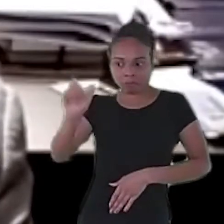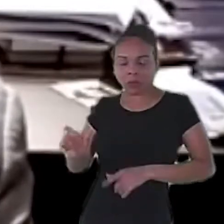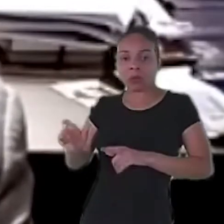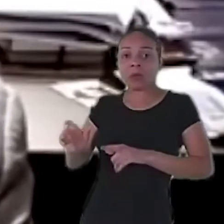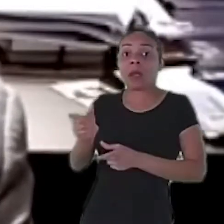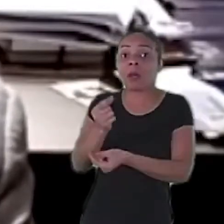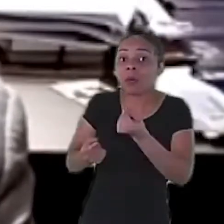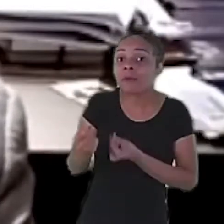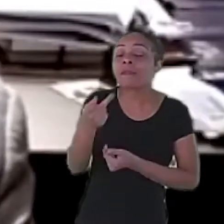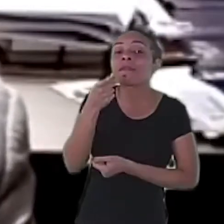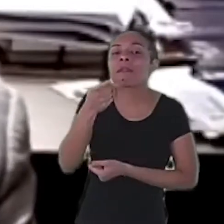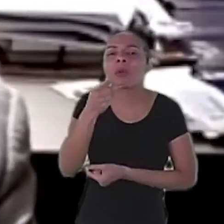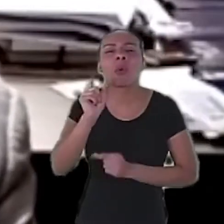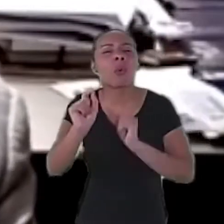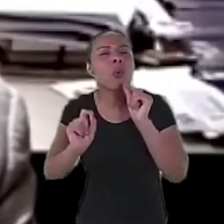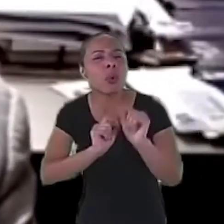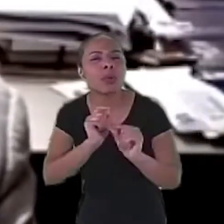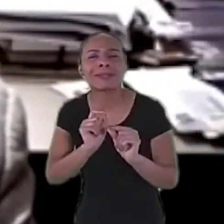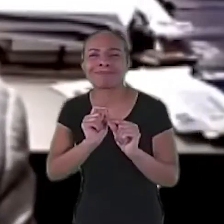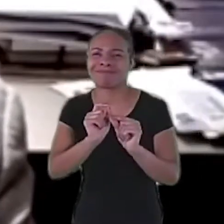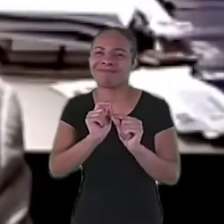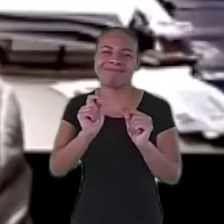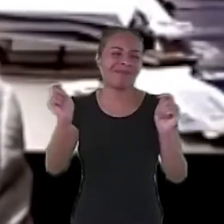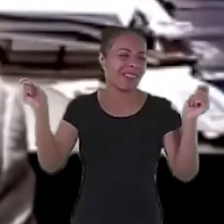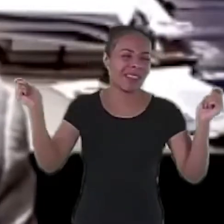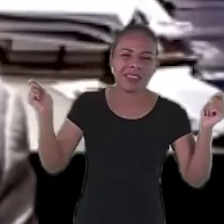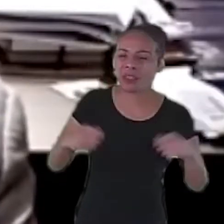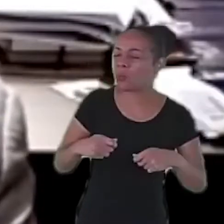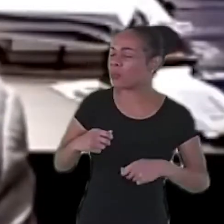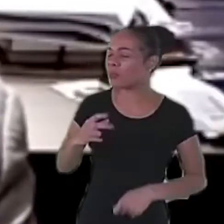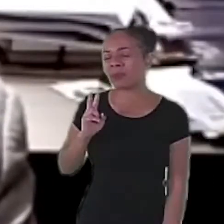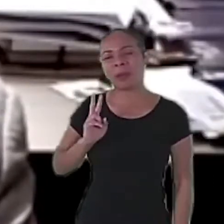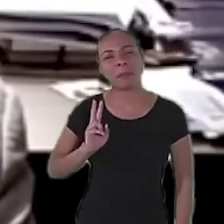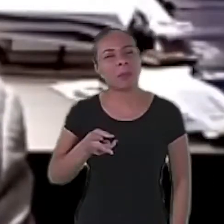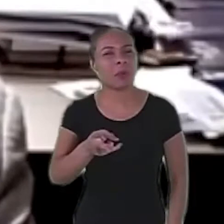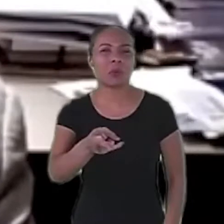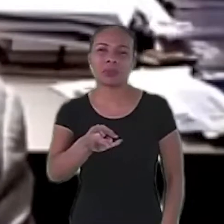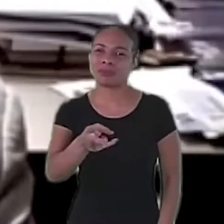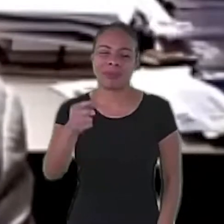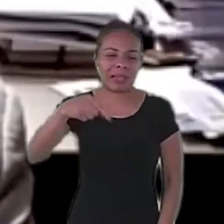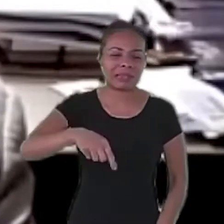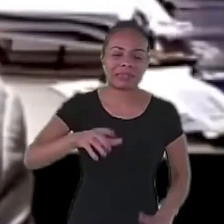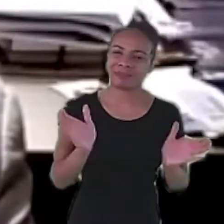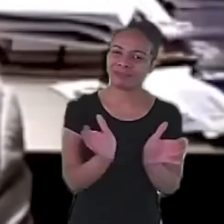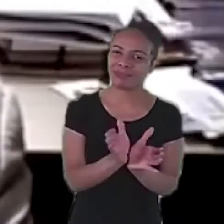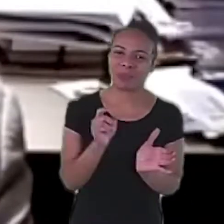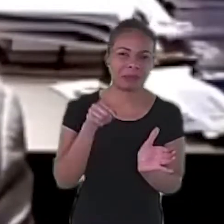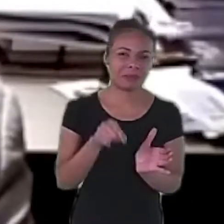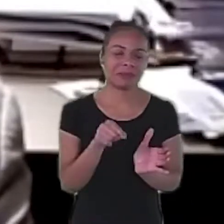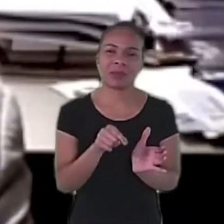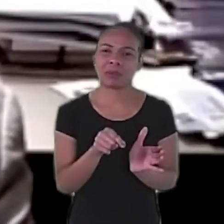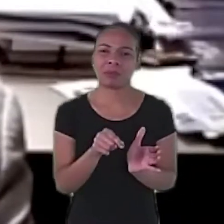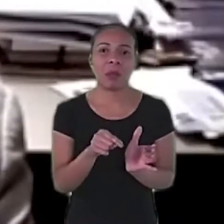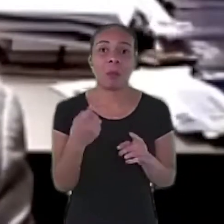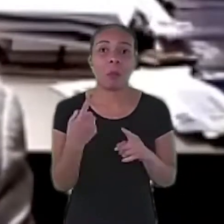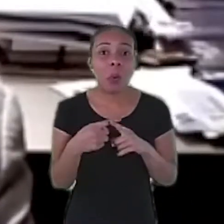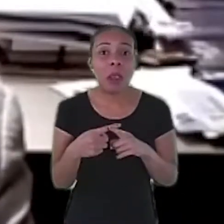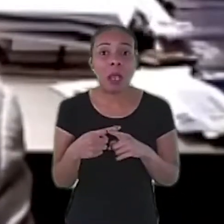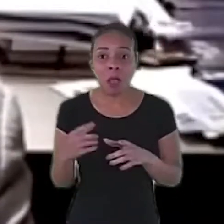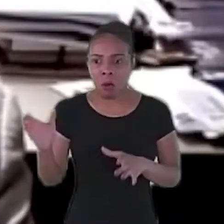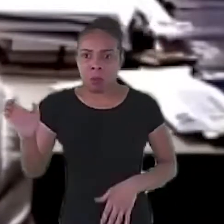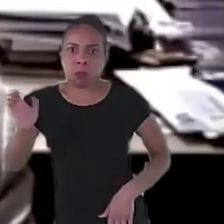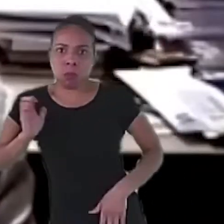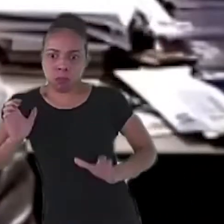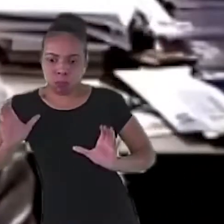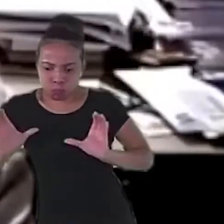é insustentável para a convivência da humanidade o atual nível de concentração da riqueza e da renda. O